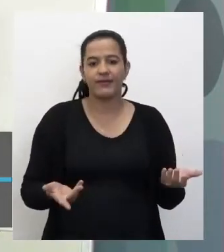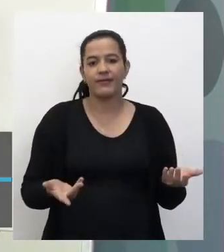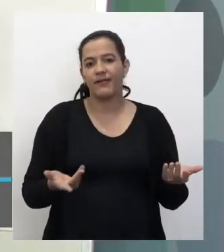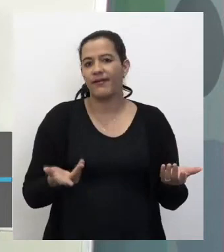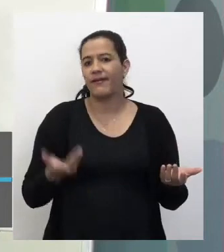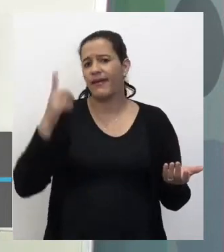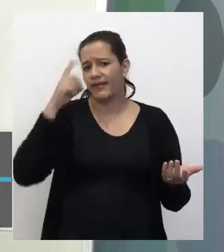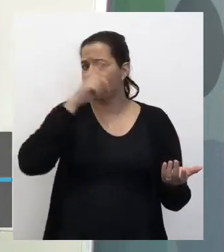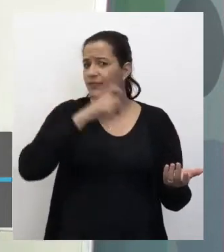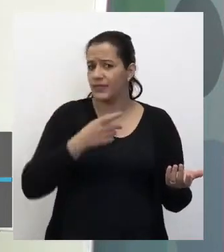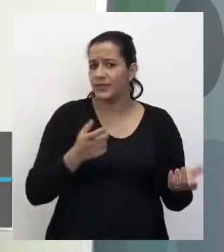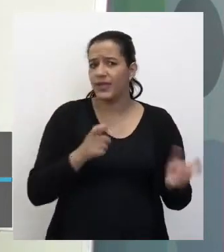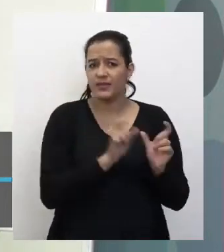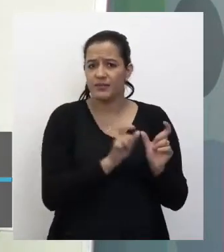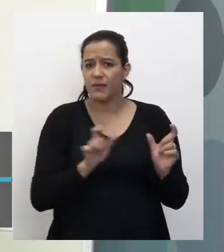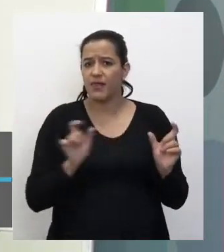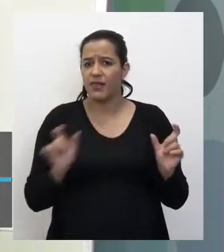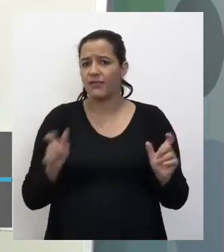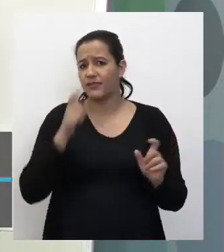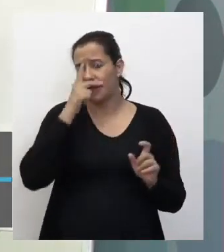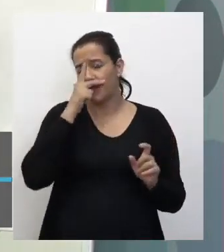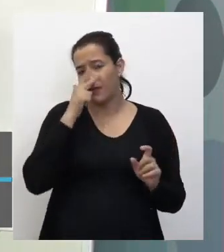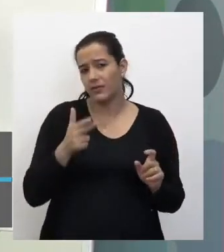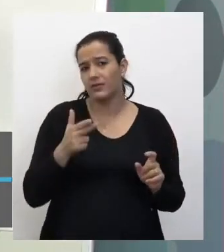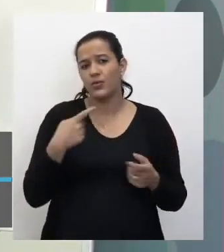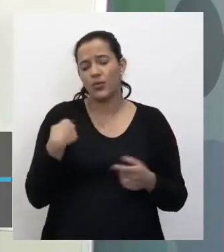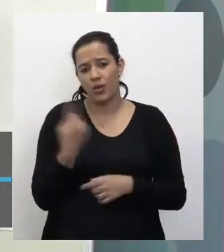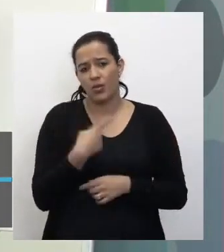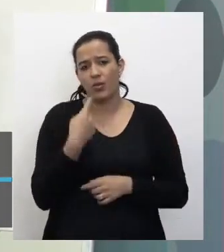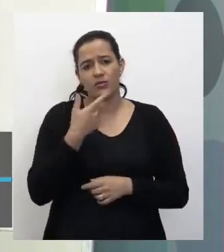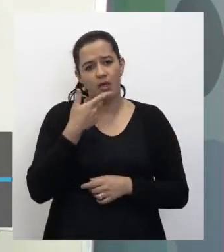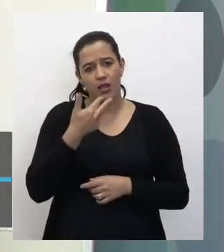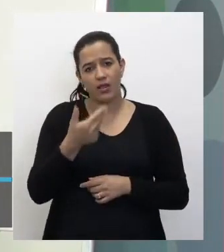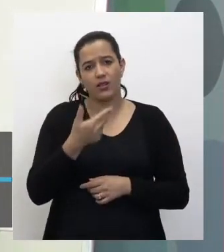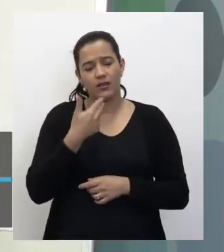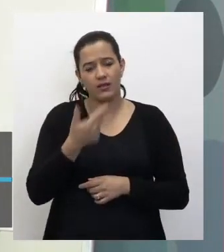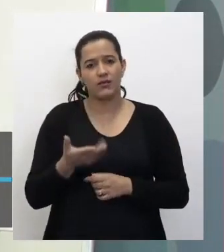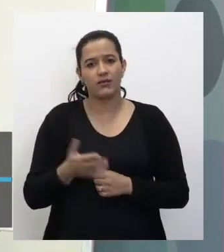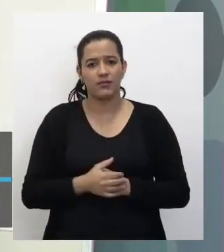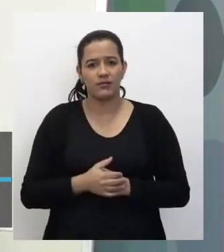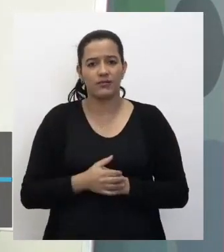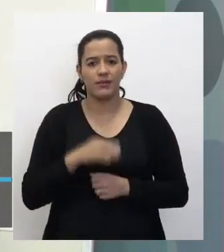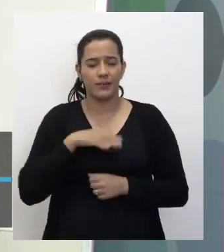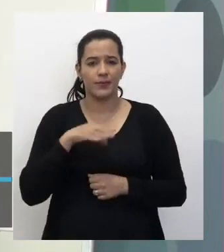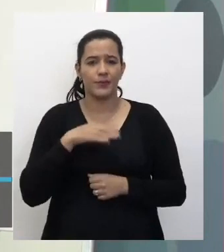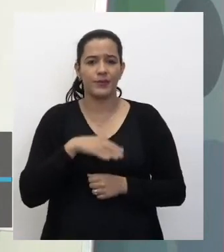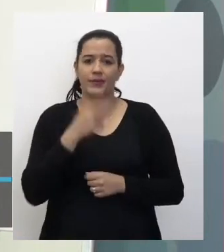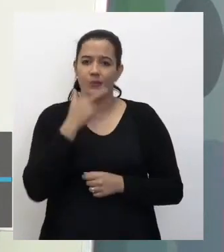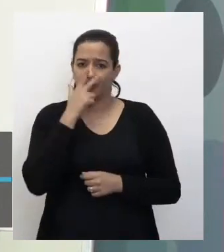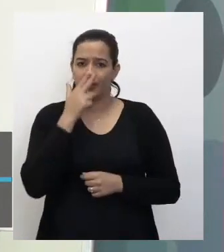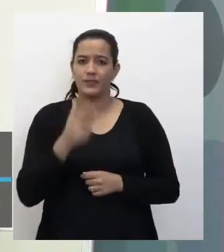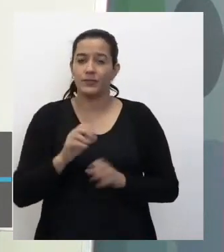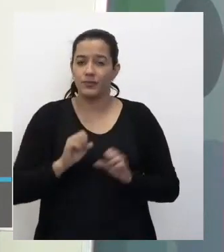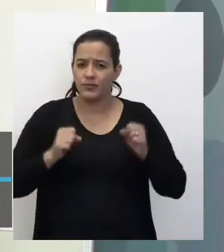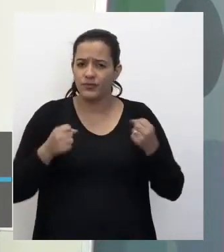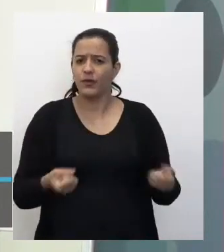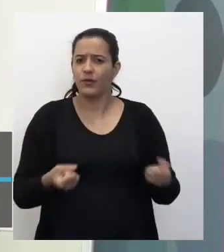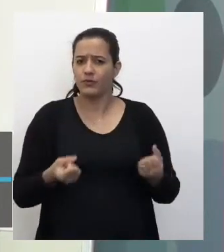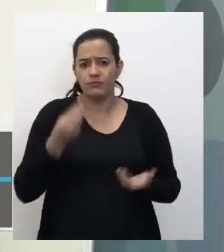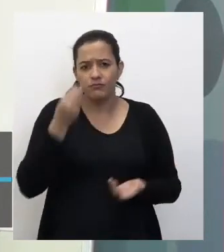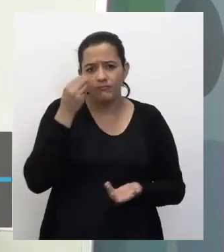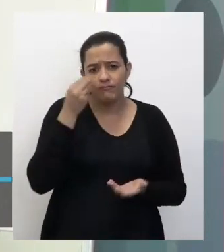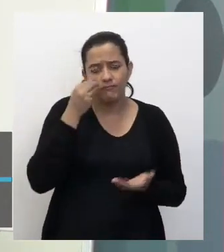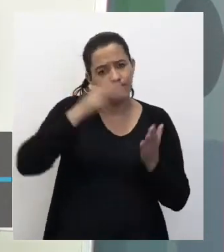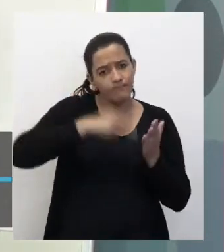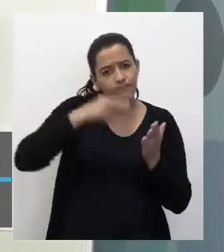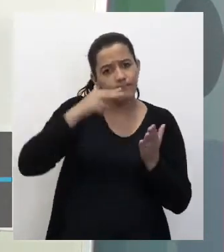estar entendendo nada se as palavras são parecidas com a nossa língua. Então, quando a gente fala de palavras cognatas, faz um esforçozinho, dá uma lida lá que